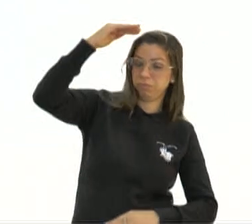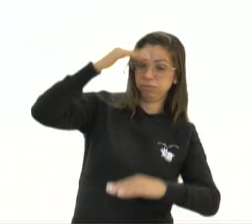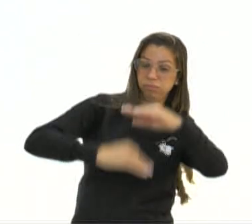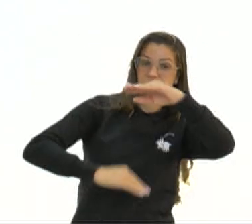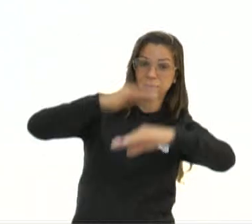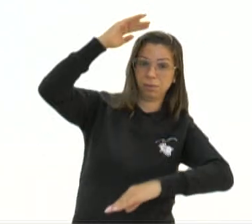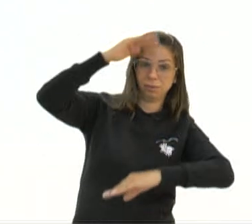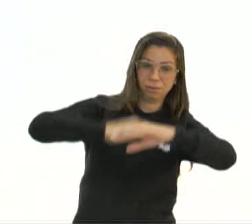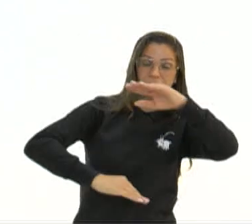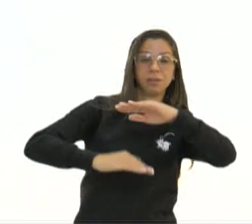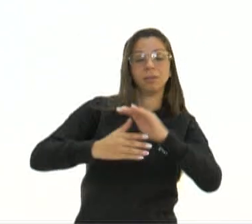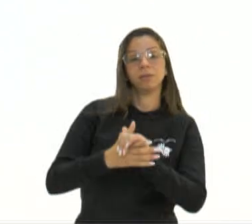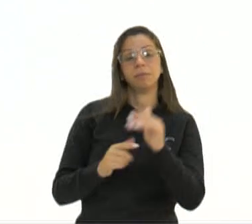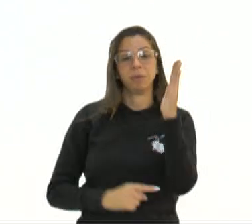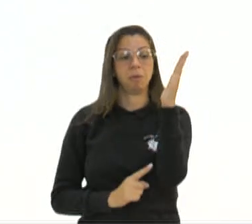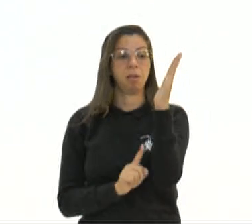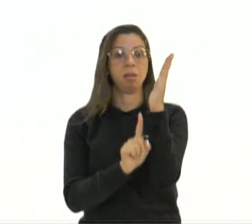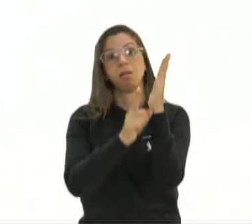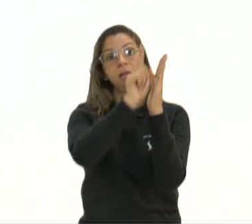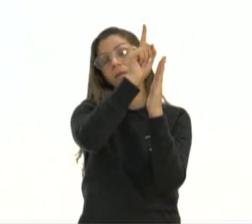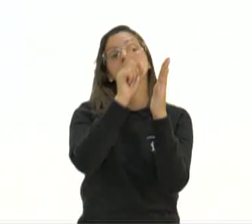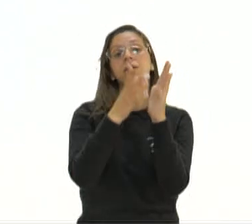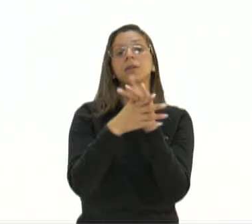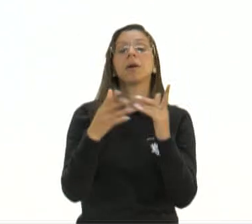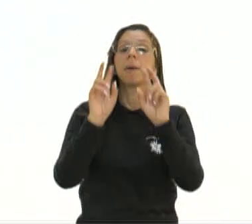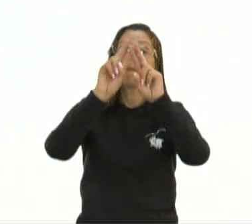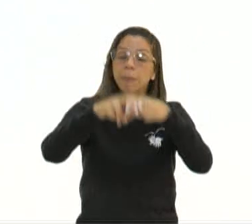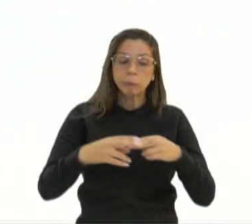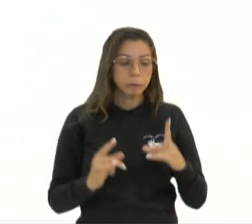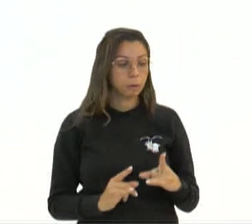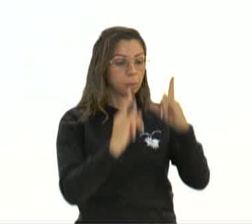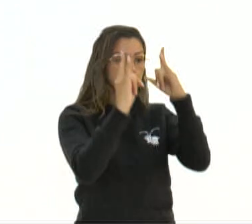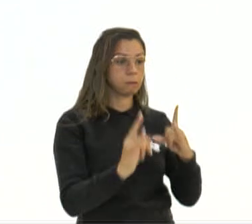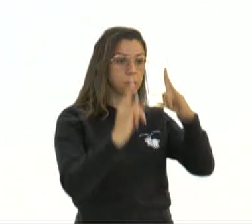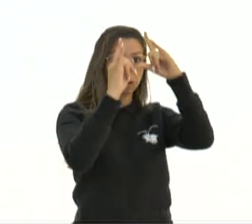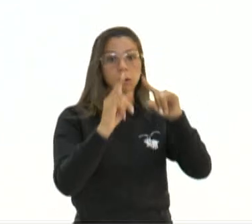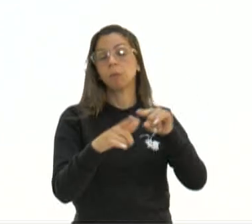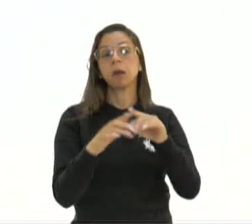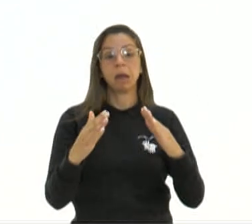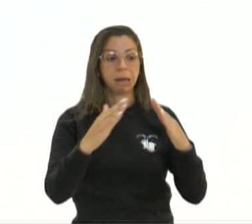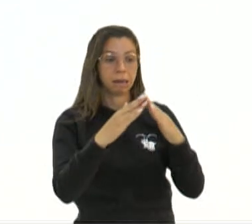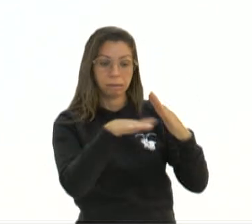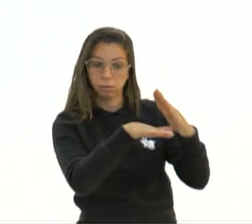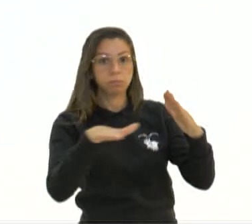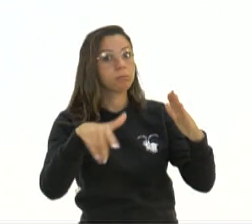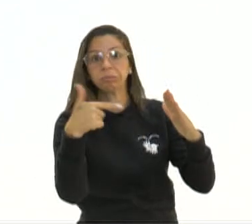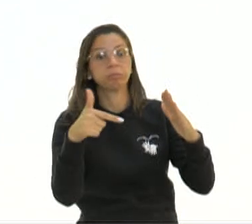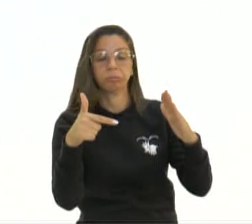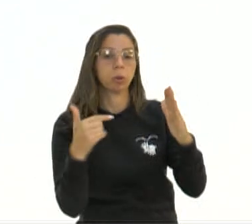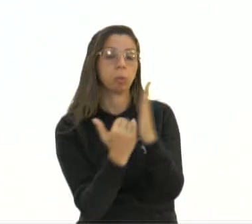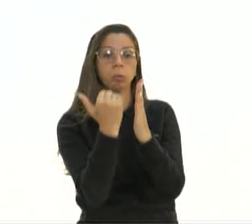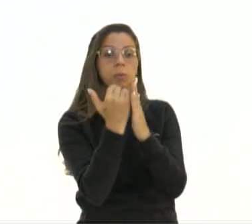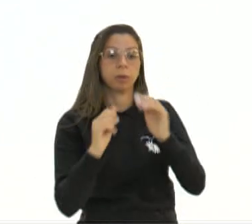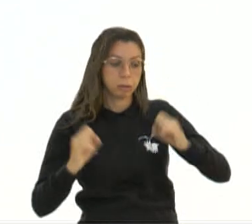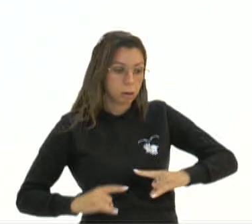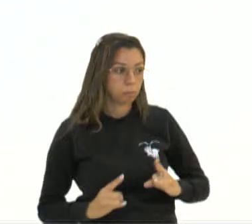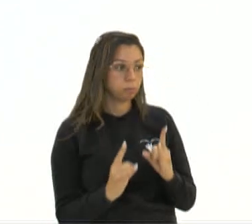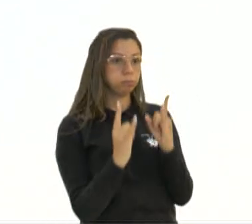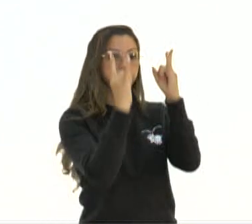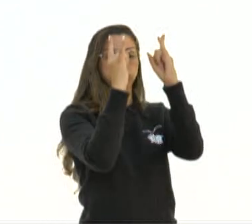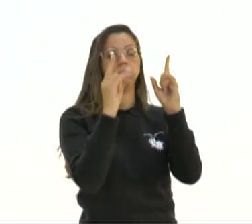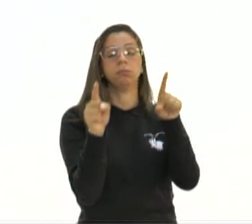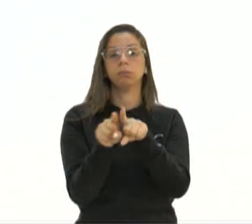Tem que subir, não dá mais, as construções planas ali já não tem como. A escolarização, interessante